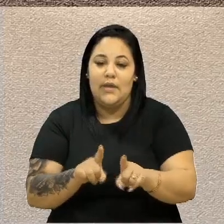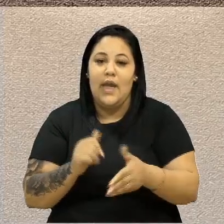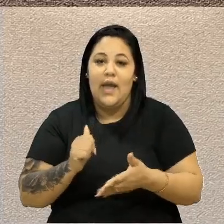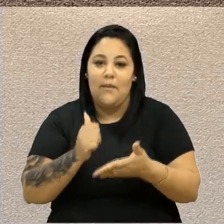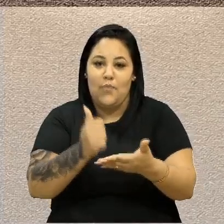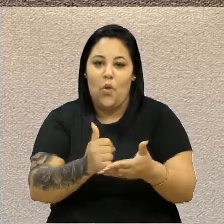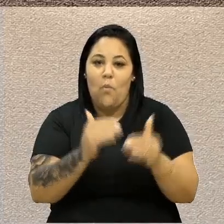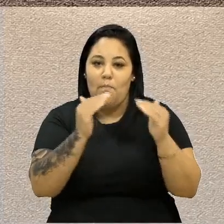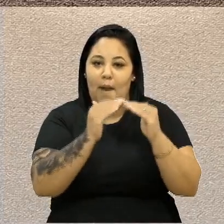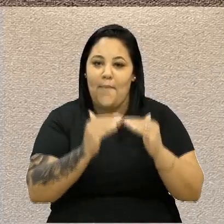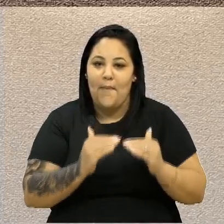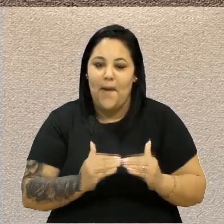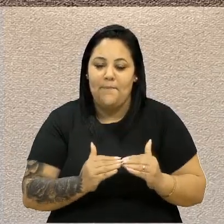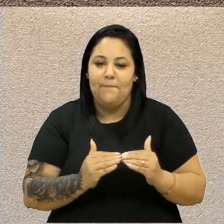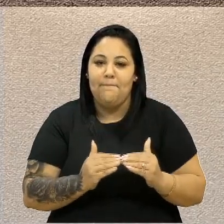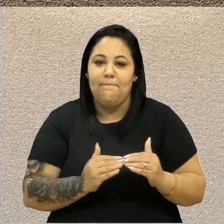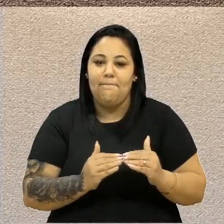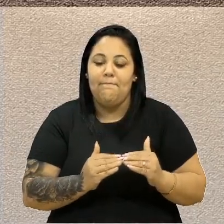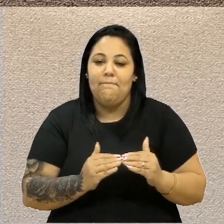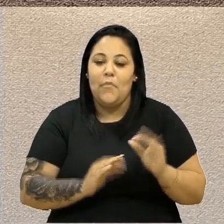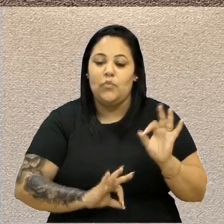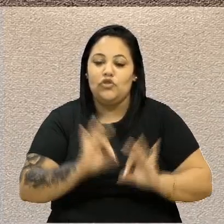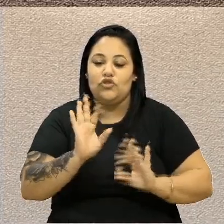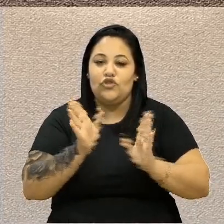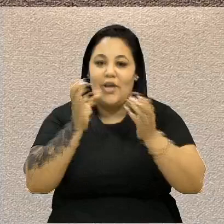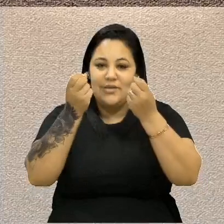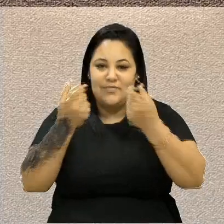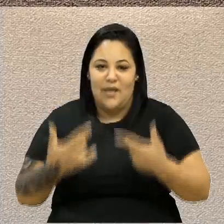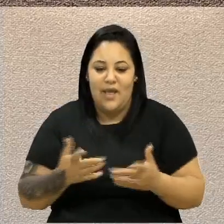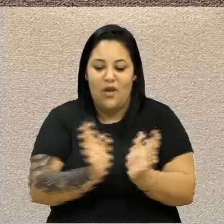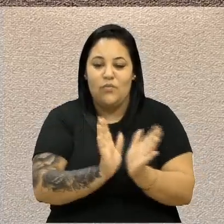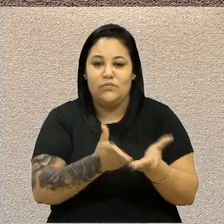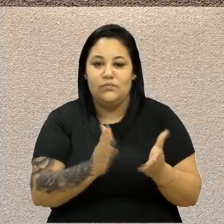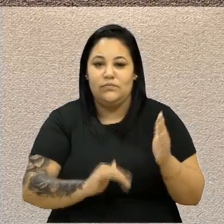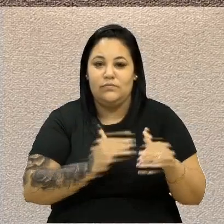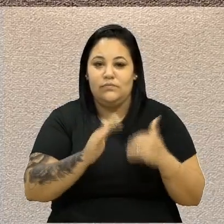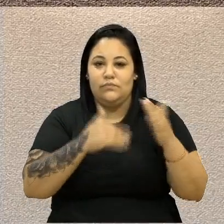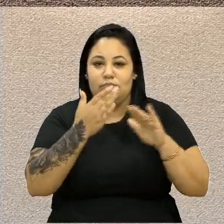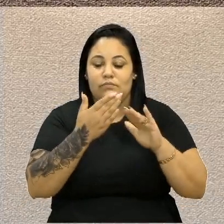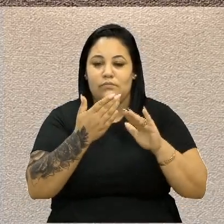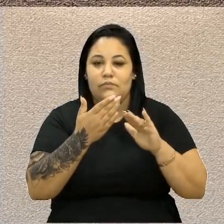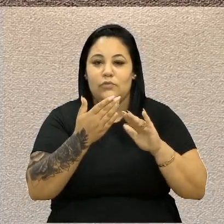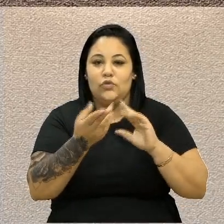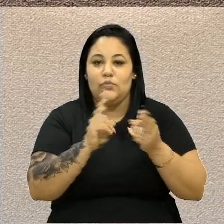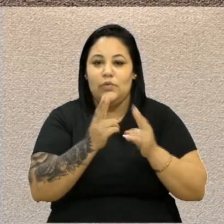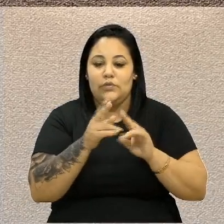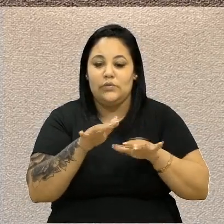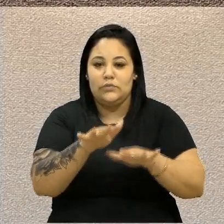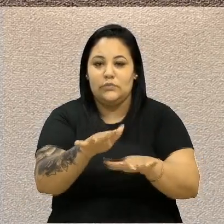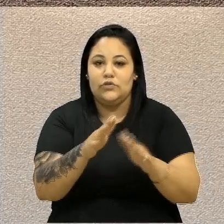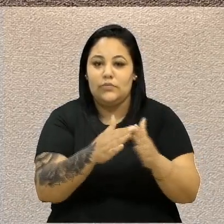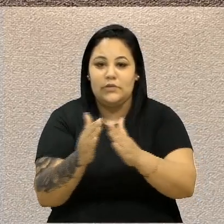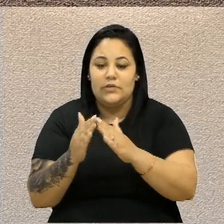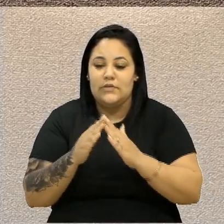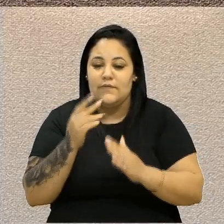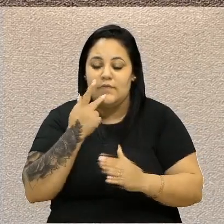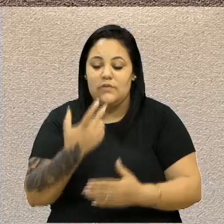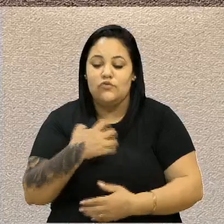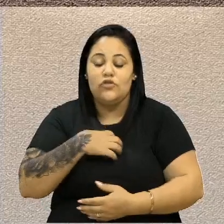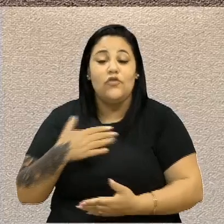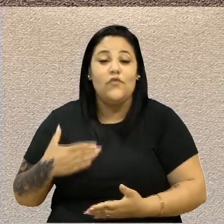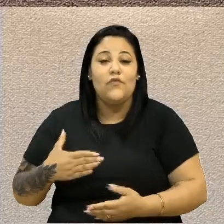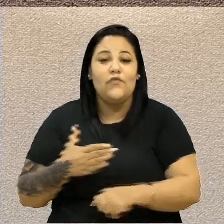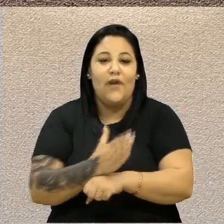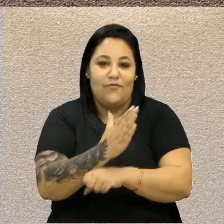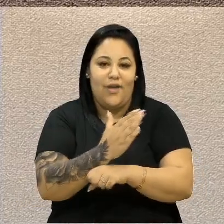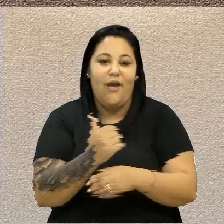legalidade a este projeto. Ante ao exposto, esta Comissão de Desenvolvimento Urbano, Transporte e Habitação manifesta-se de forma